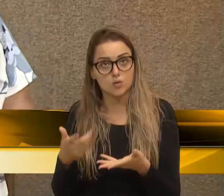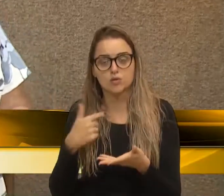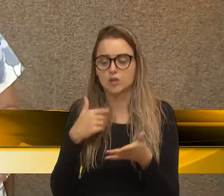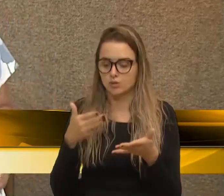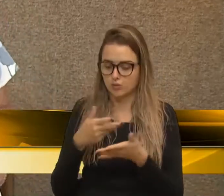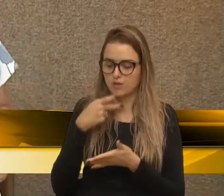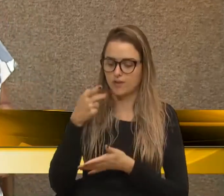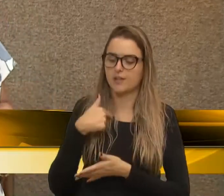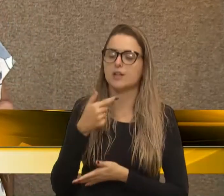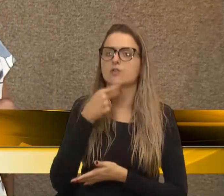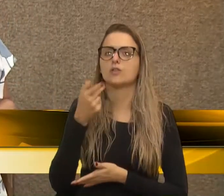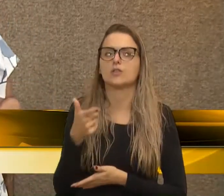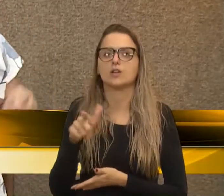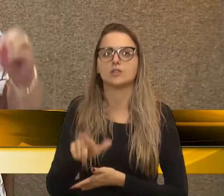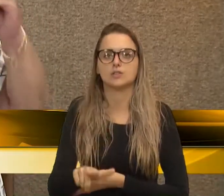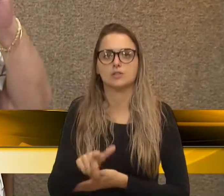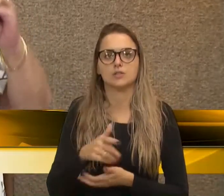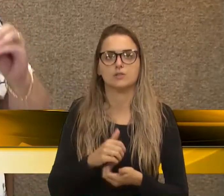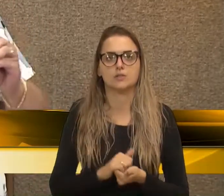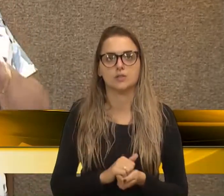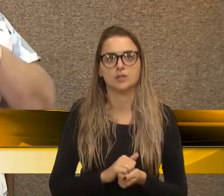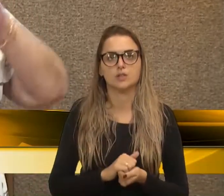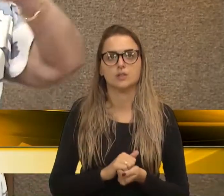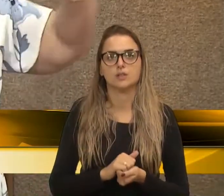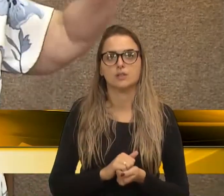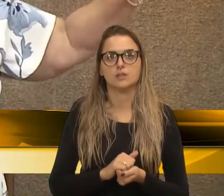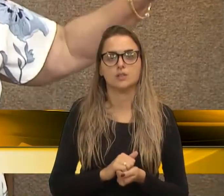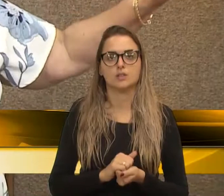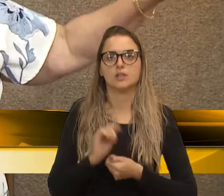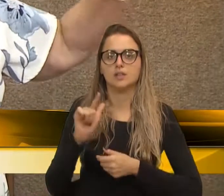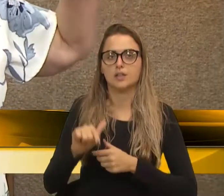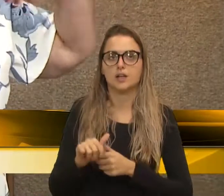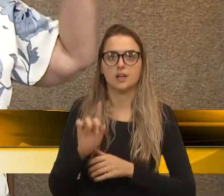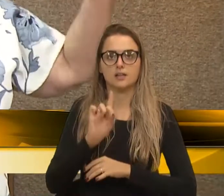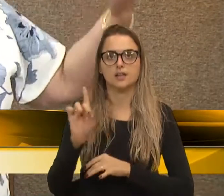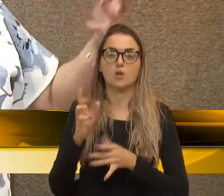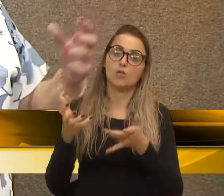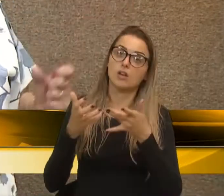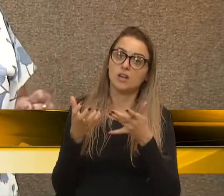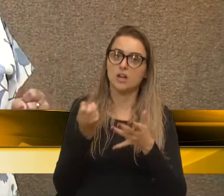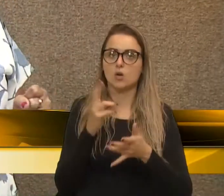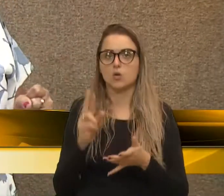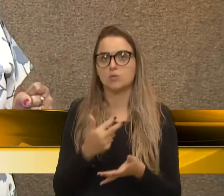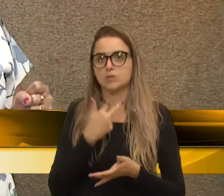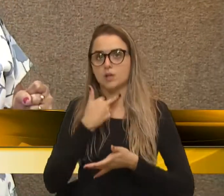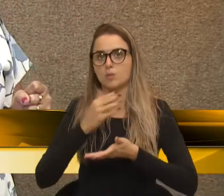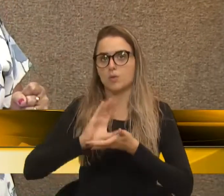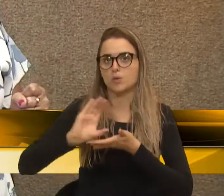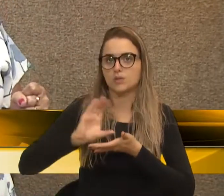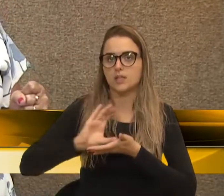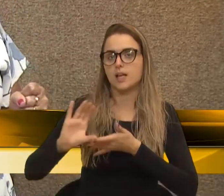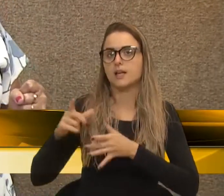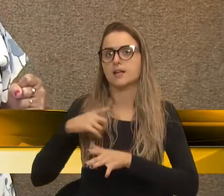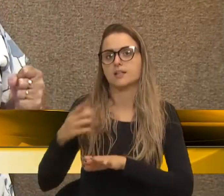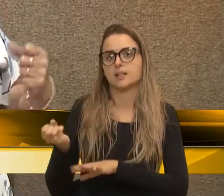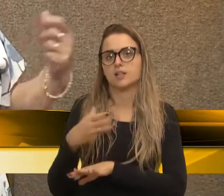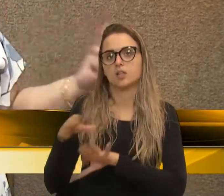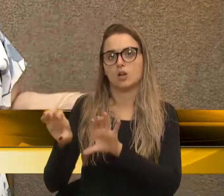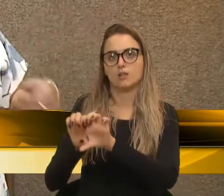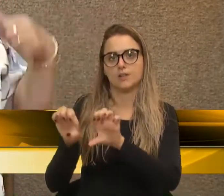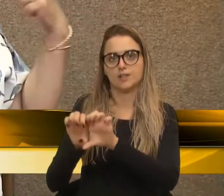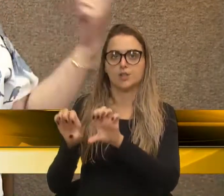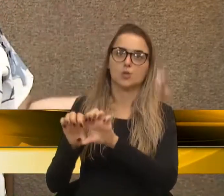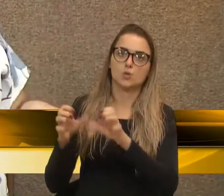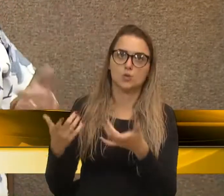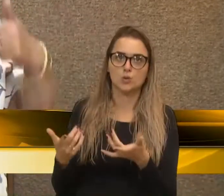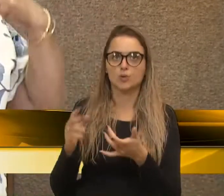falei e falo novamente, é a preocupação de não quererem ou não poderem mais investir em